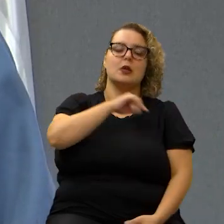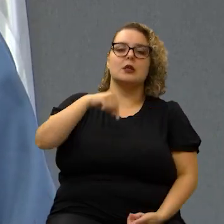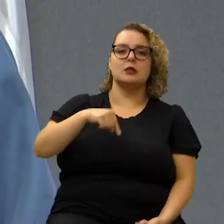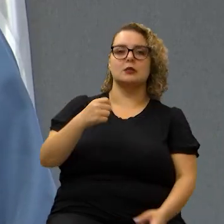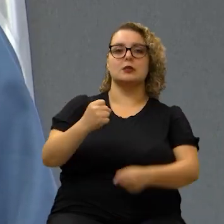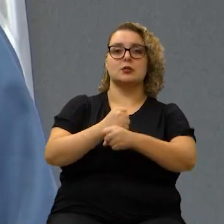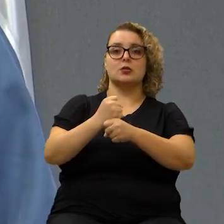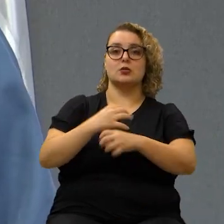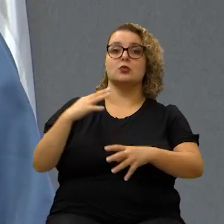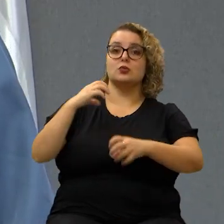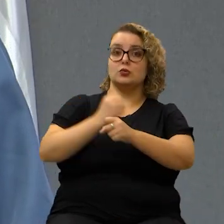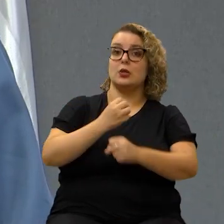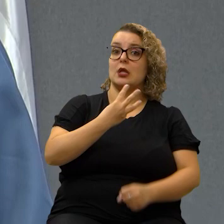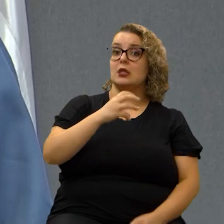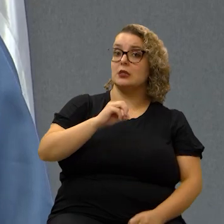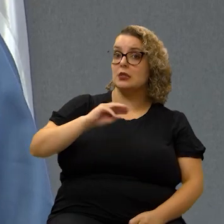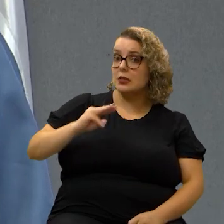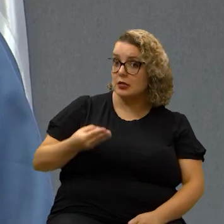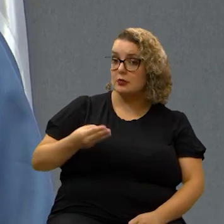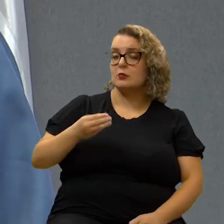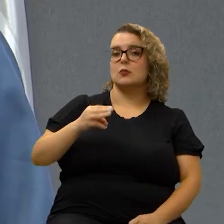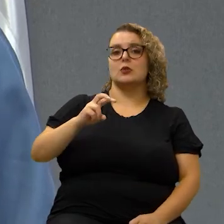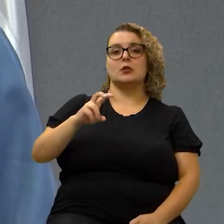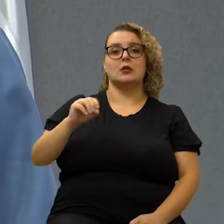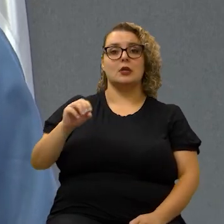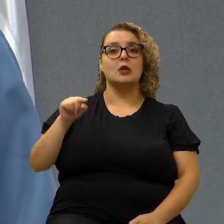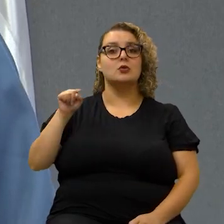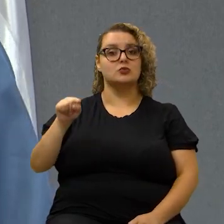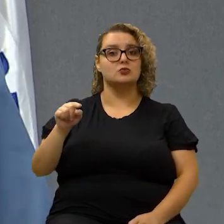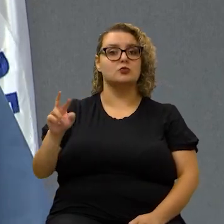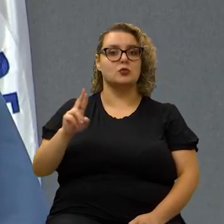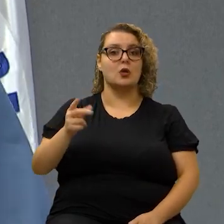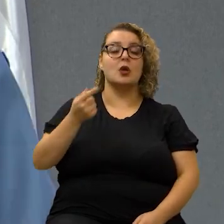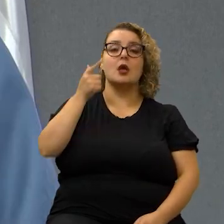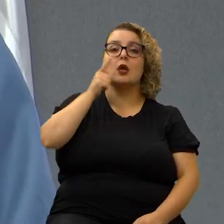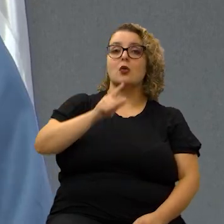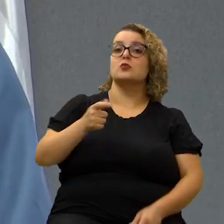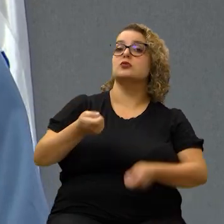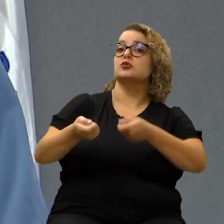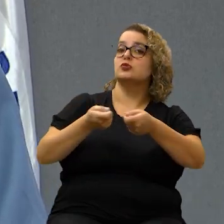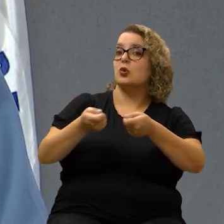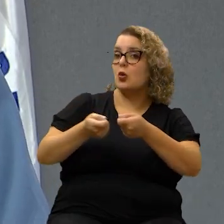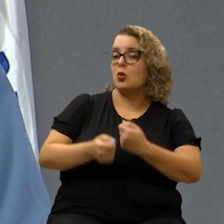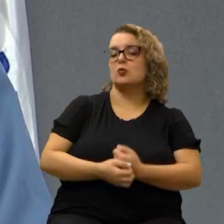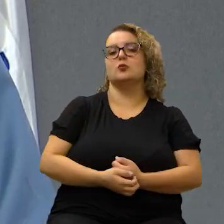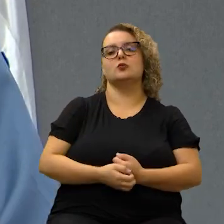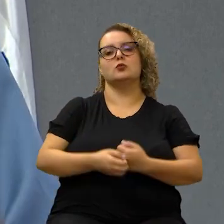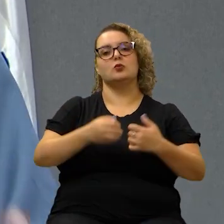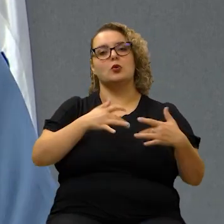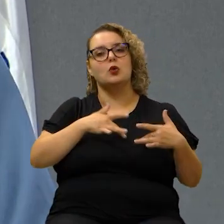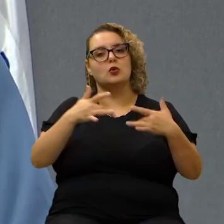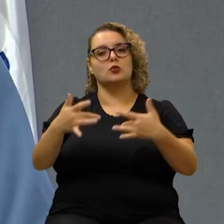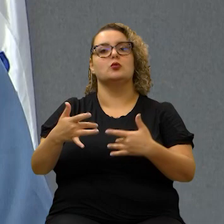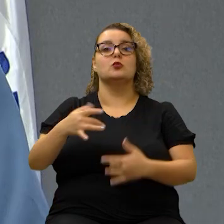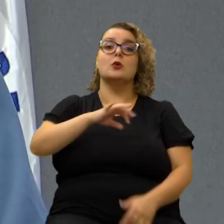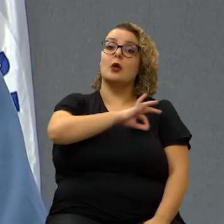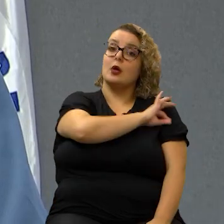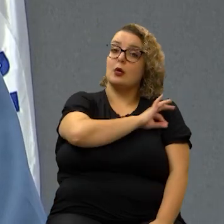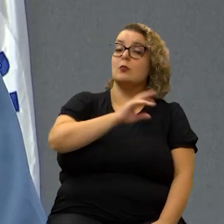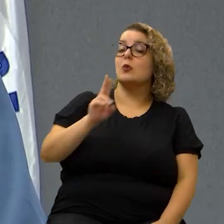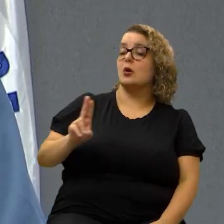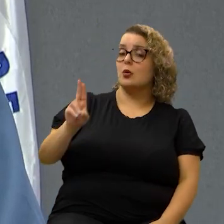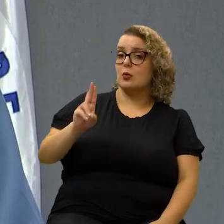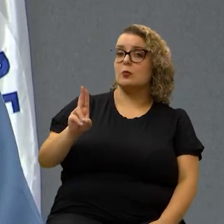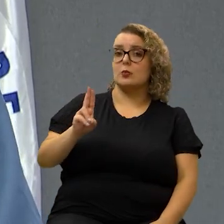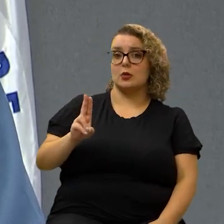nesse ano foram R 30.500 mil que a câmara conseguiu economizar e doar pra prefeitura pra